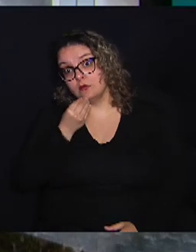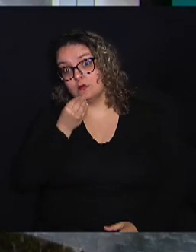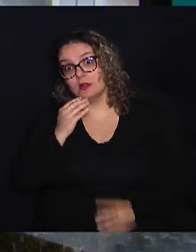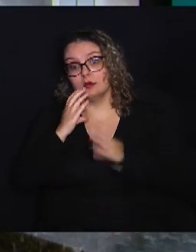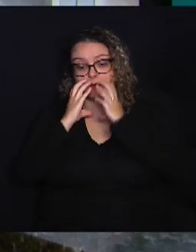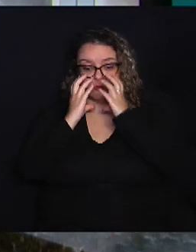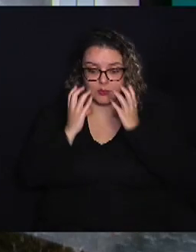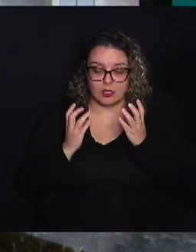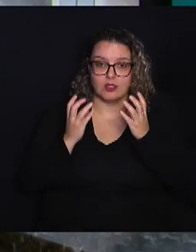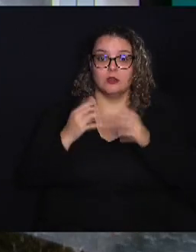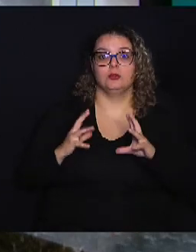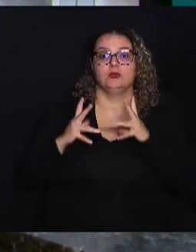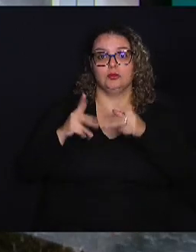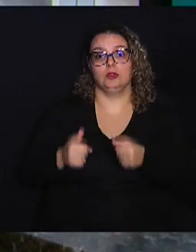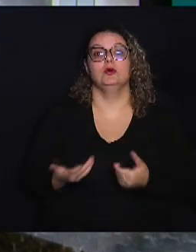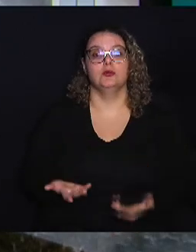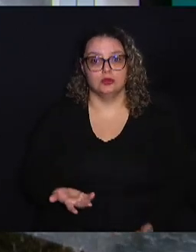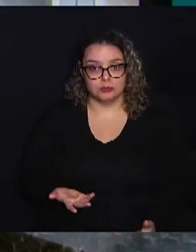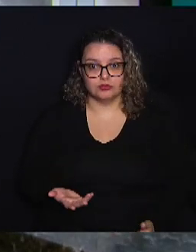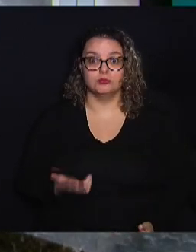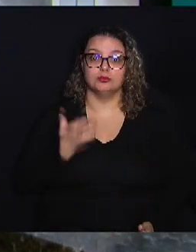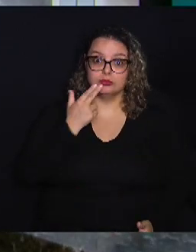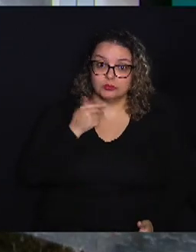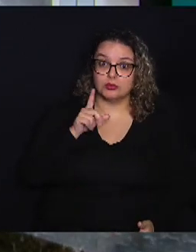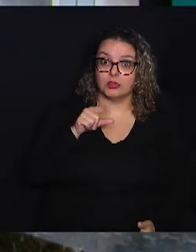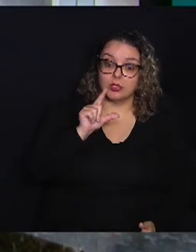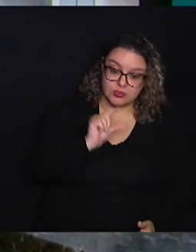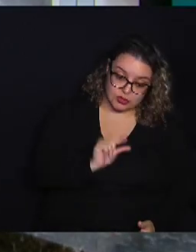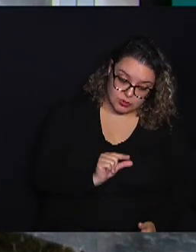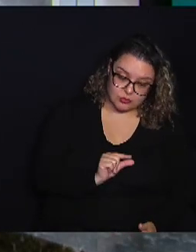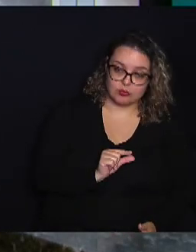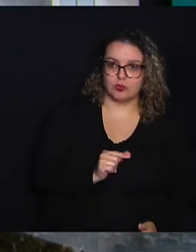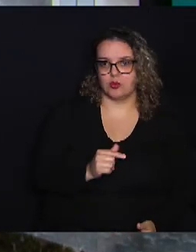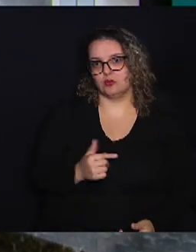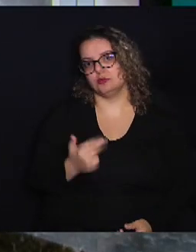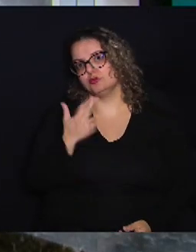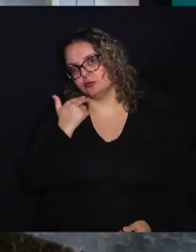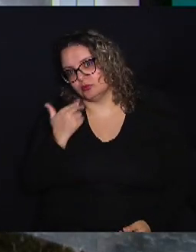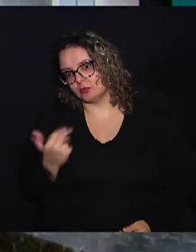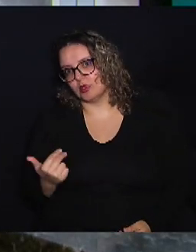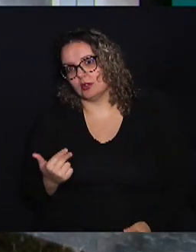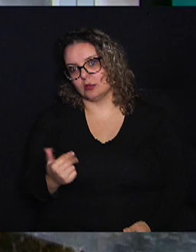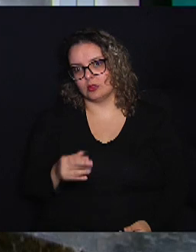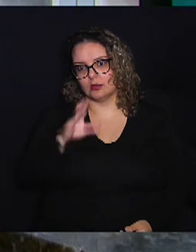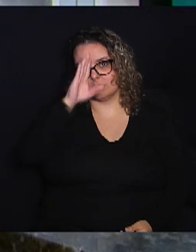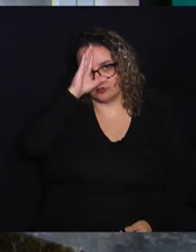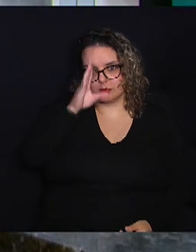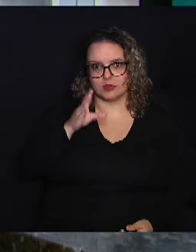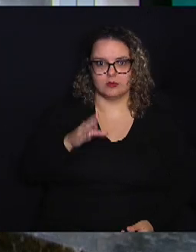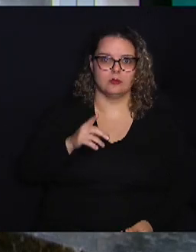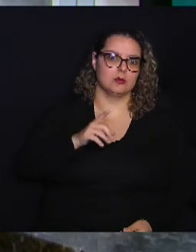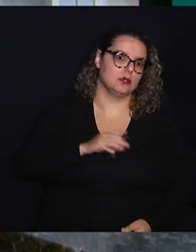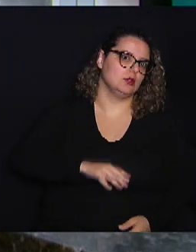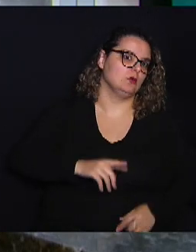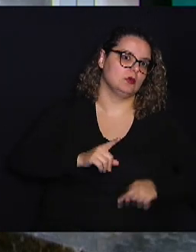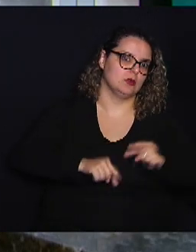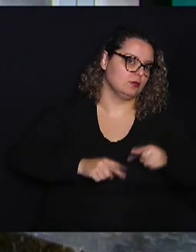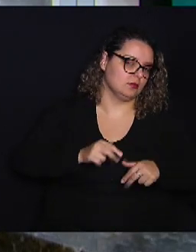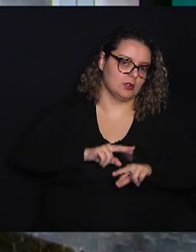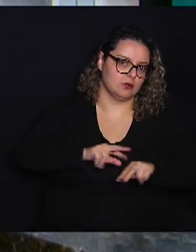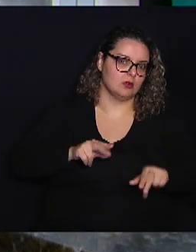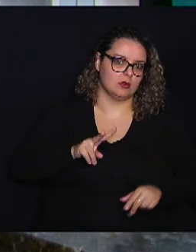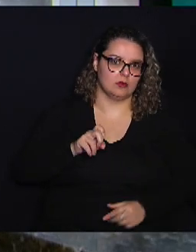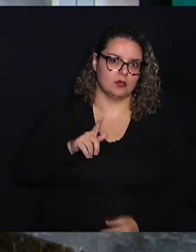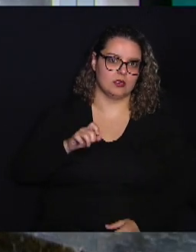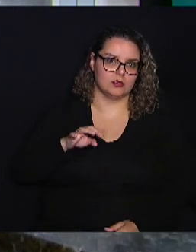os nutrientes, mesmo numa dieta que a gente fala que é de baixo valor nutricional, composta principalmente por vegetais, né? E aí...